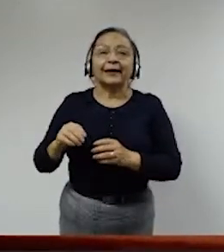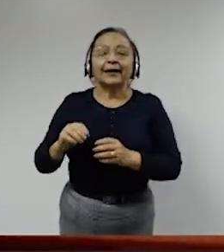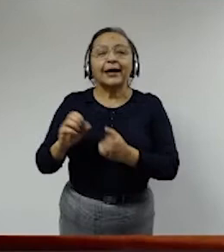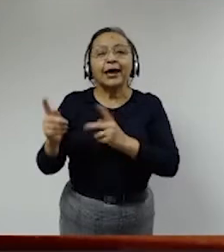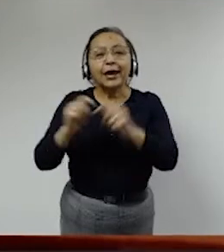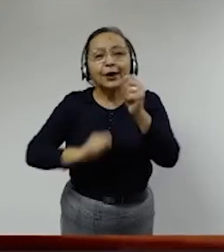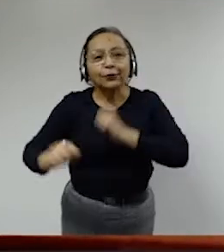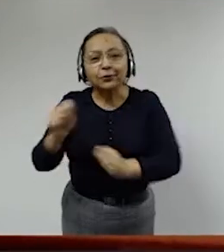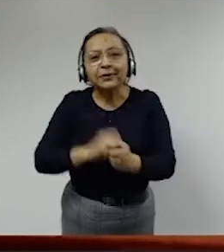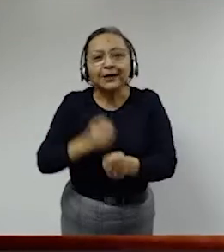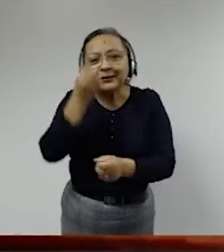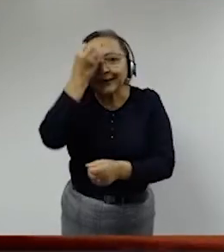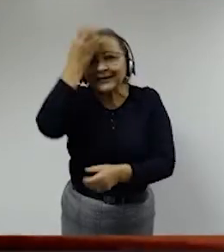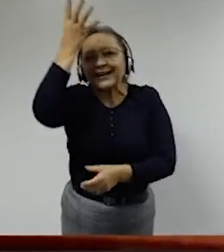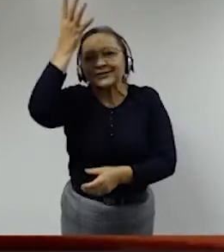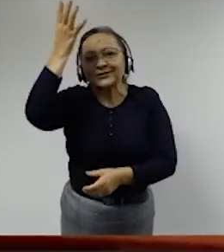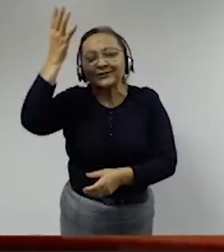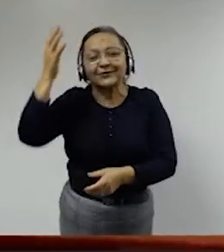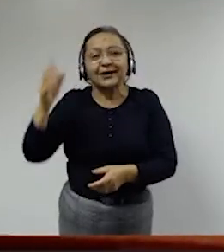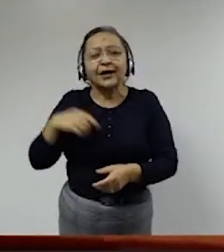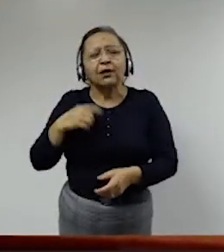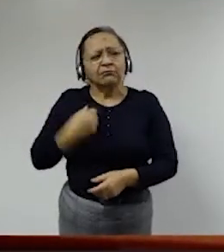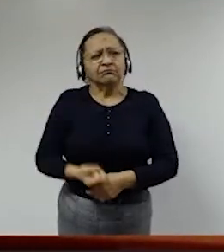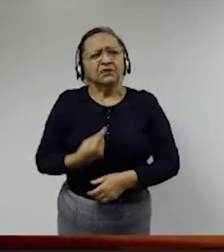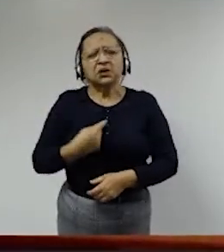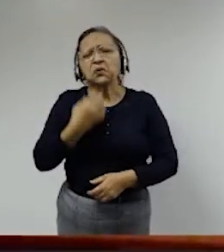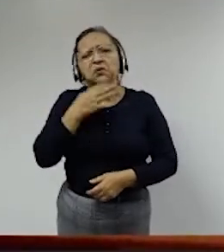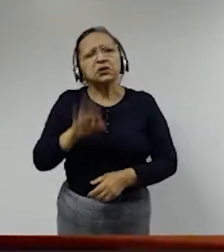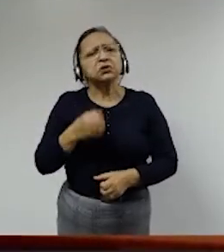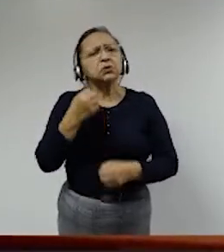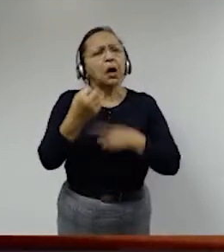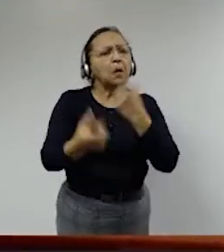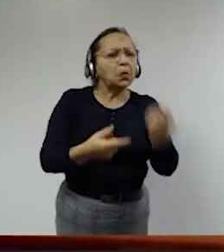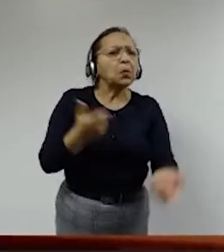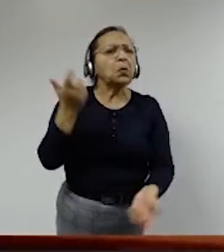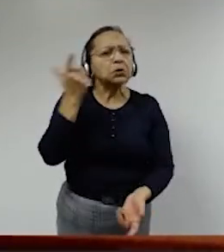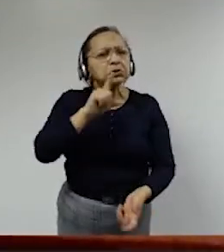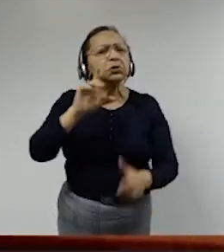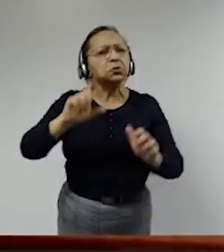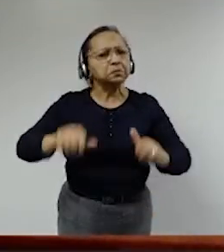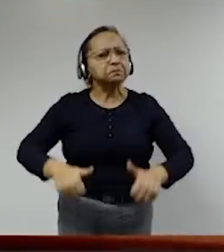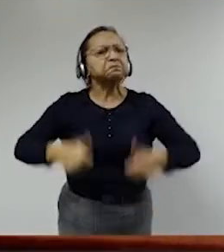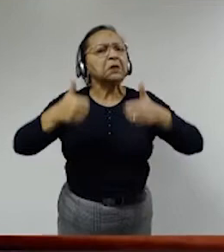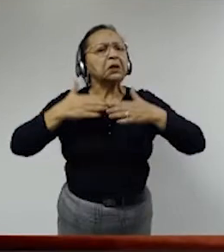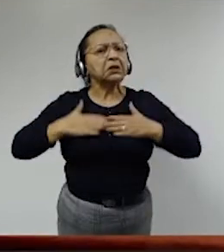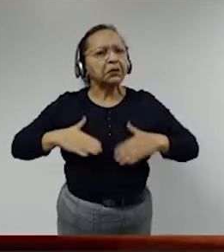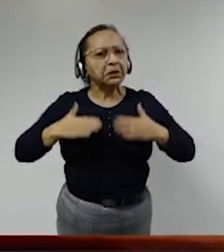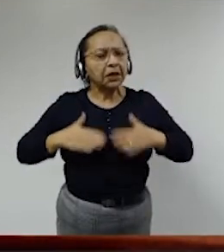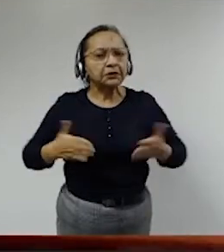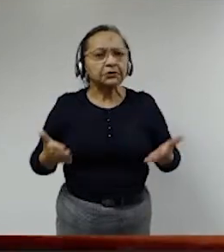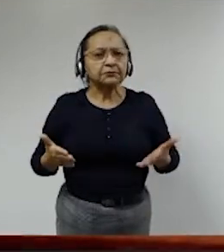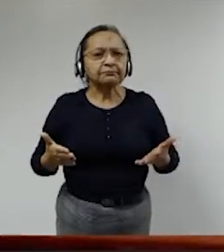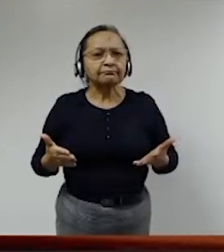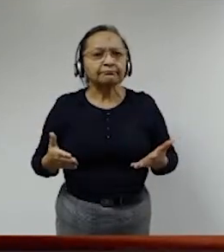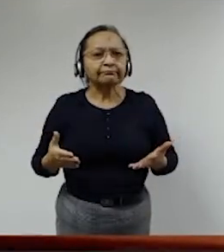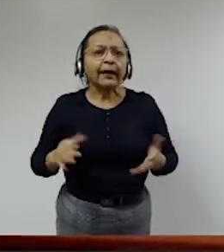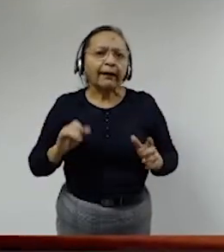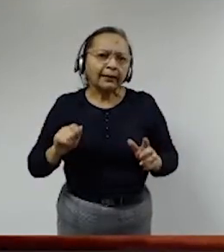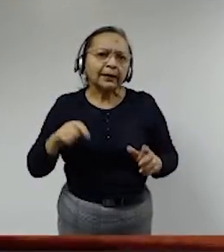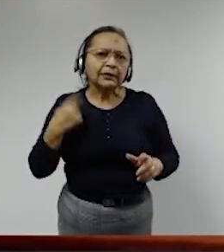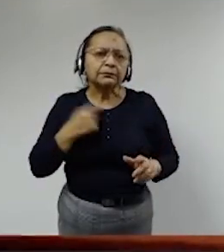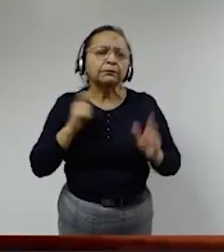desconheço algum que tenha conseguido superar com certa tranquilidade, ainda que a gente possa discutir aqui